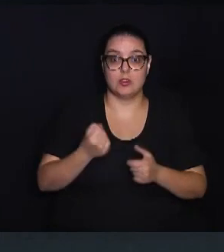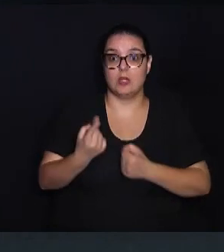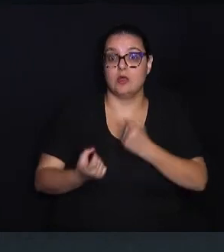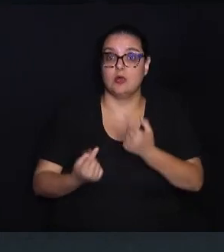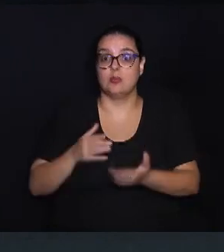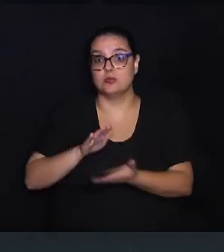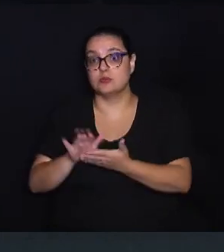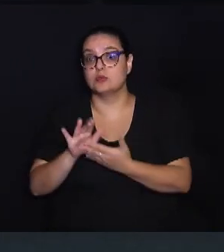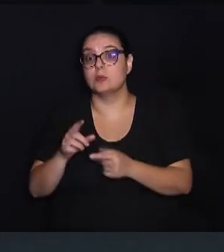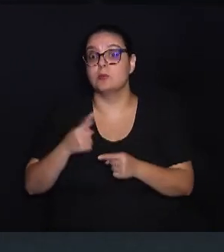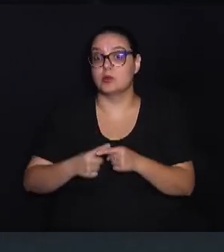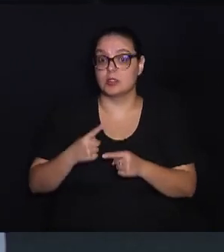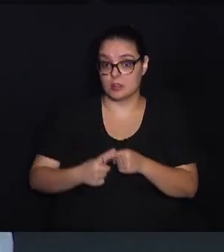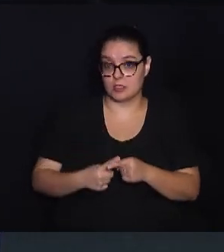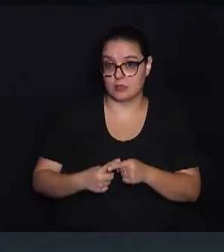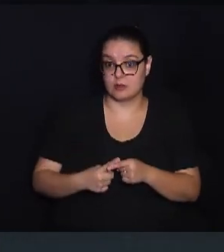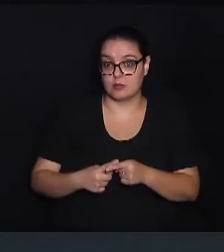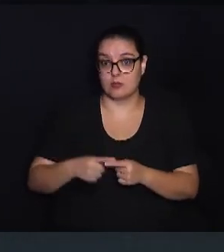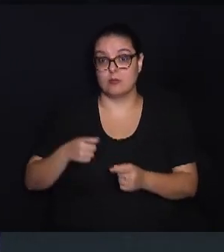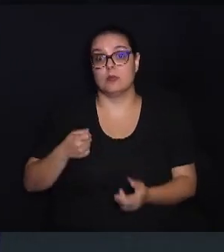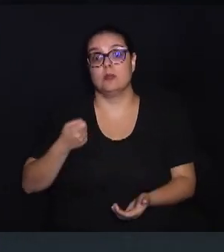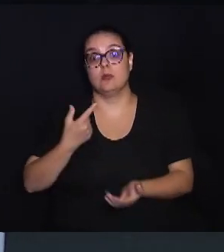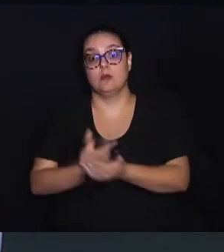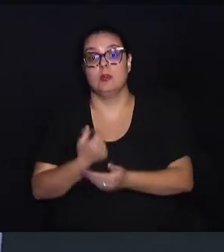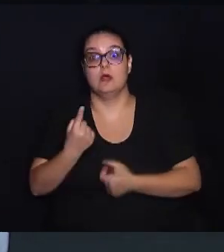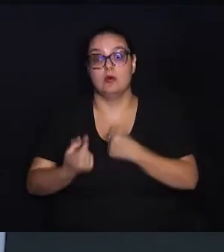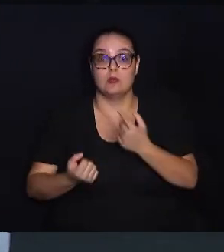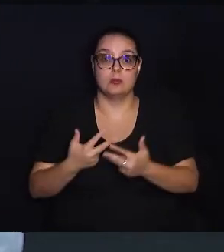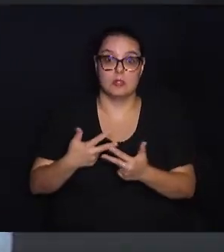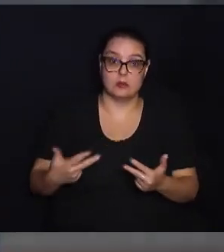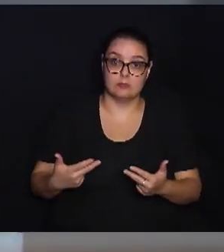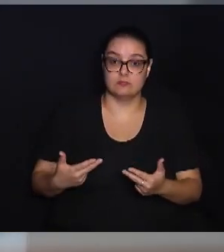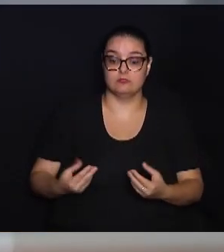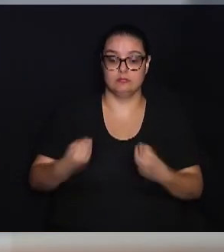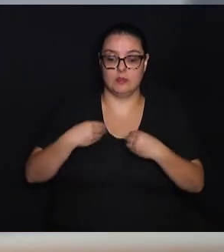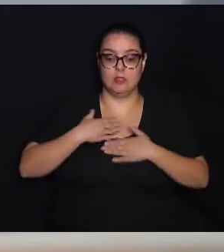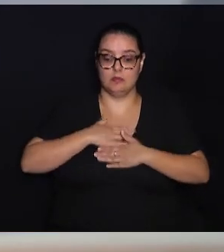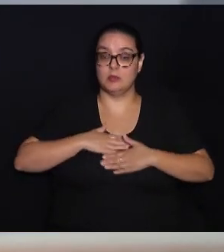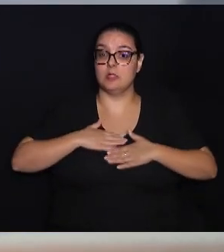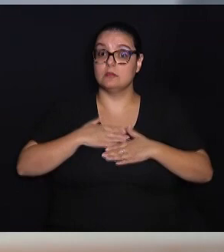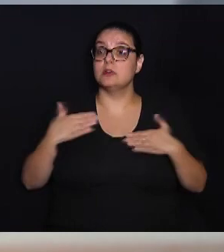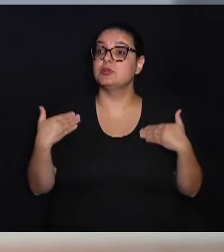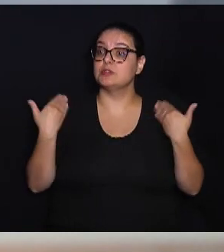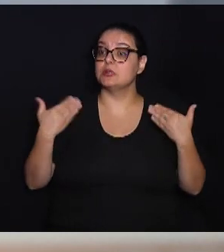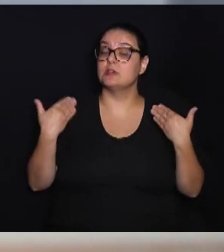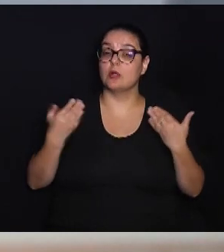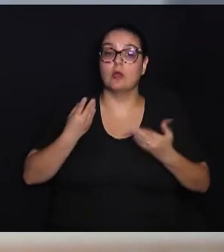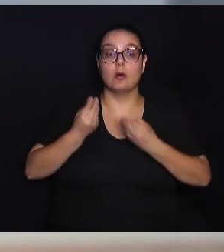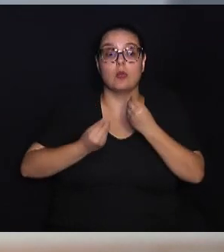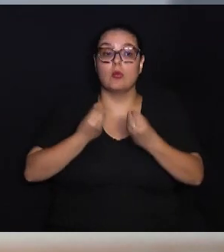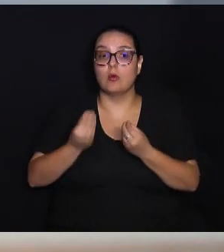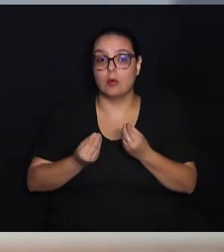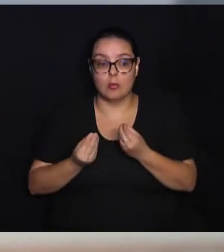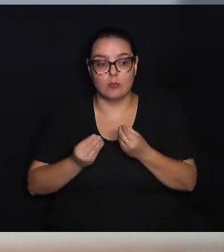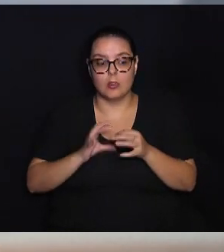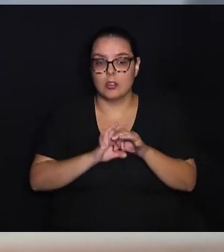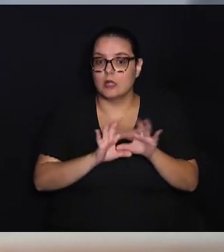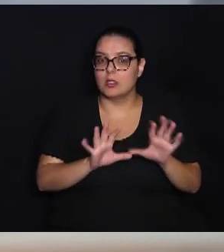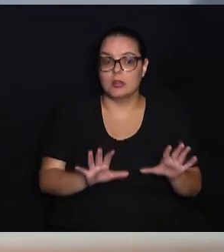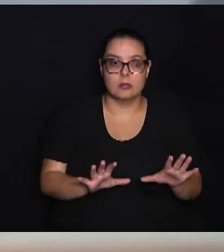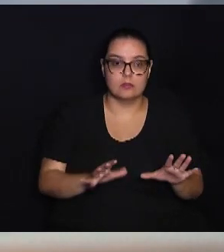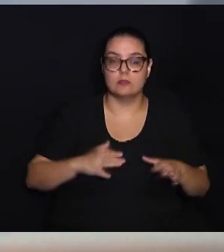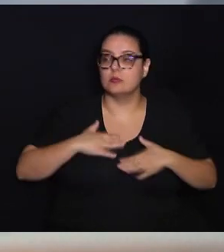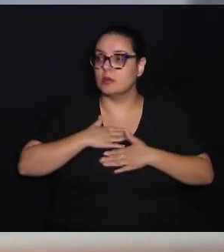reduzir determinados gastos, por quê? Porque comprar determinados bens de consumo traz prazer, traz alegria. E como é que você abre